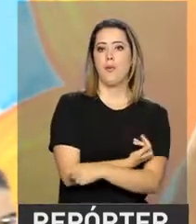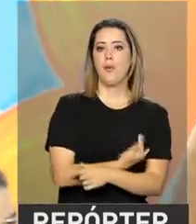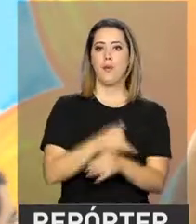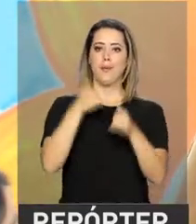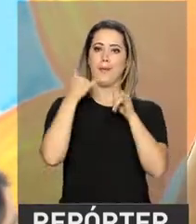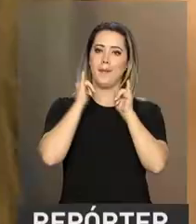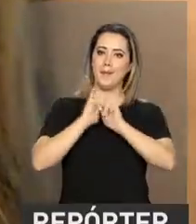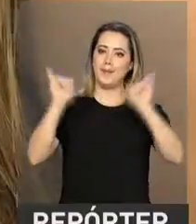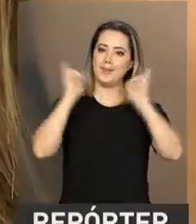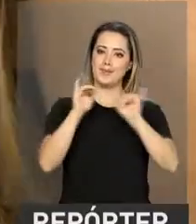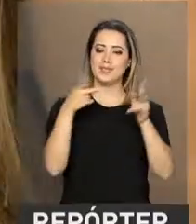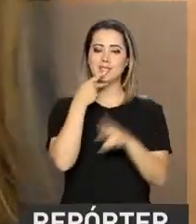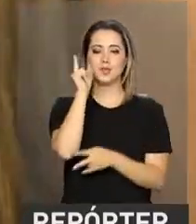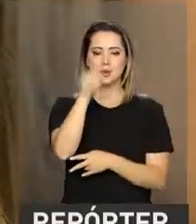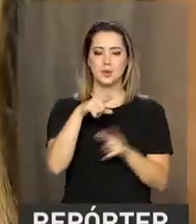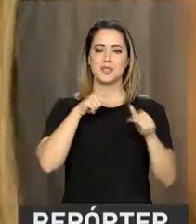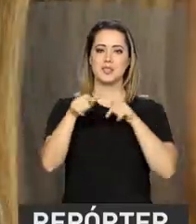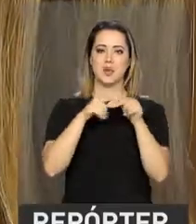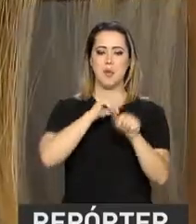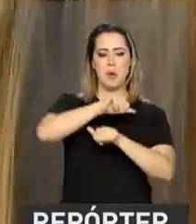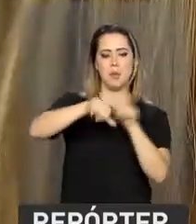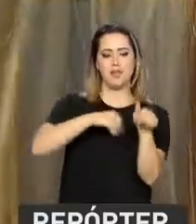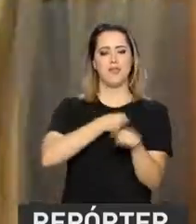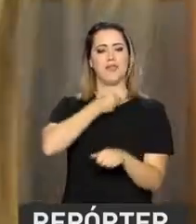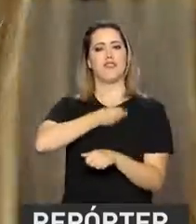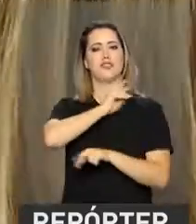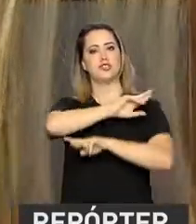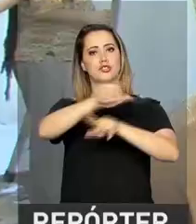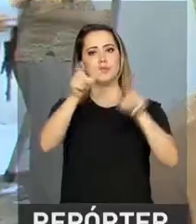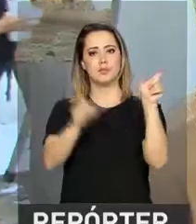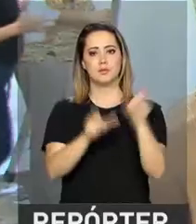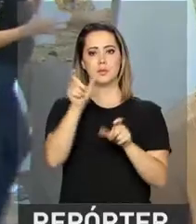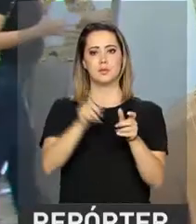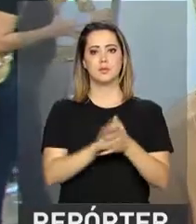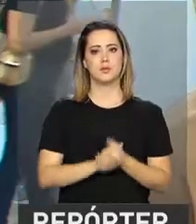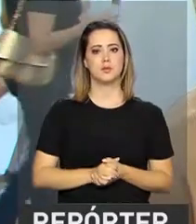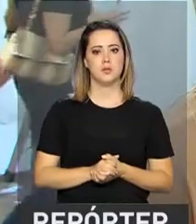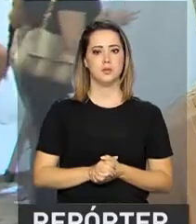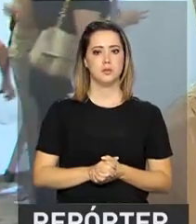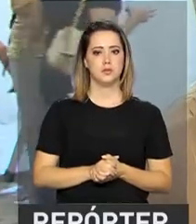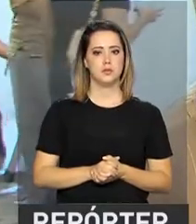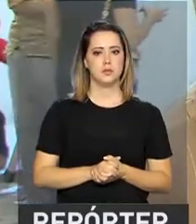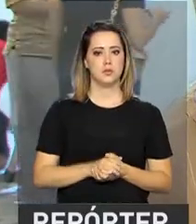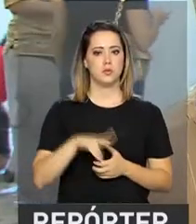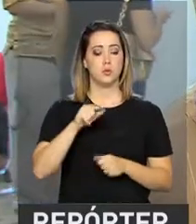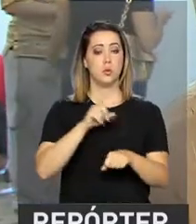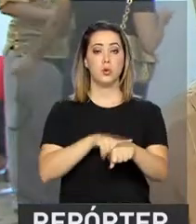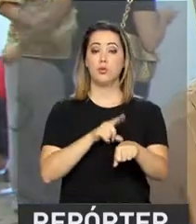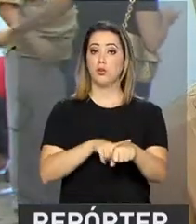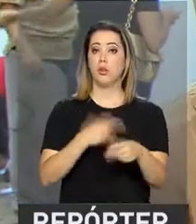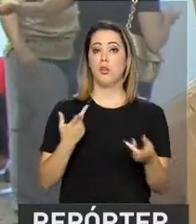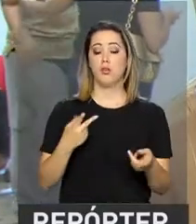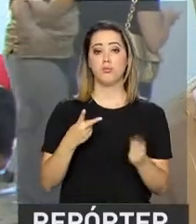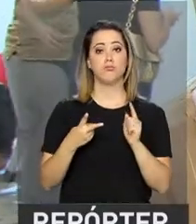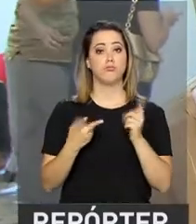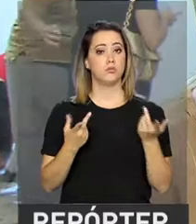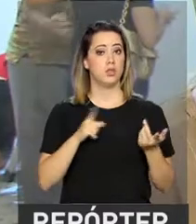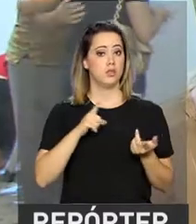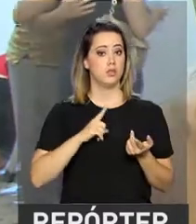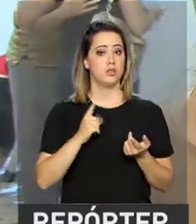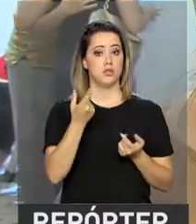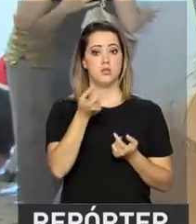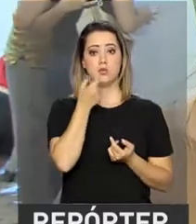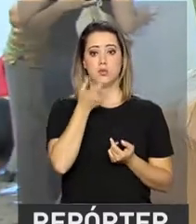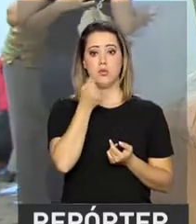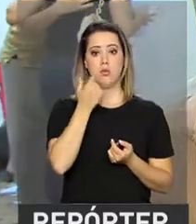notícia e disse que essa ação vai mudar a vida de muitas pessoas. Durante todo esse período de tempo, houve só apenas